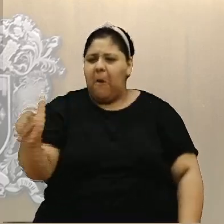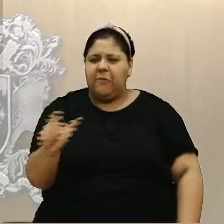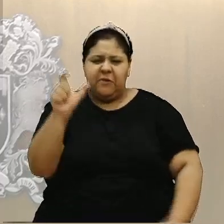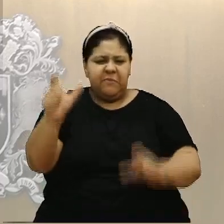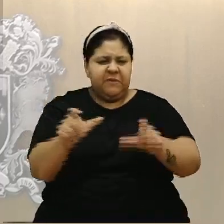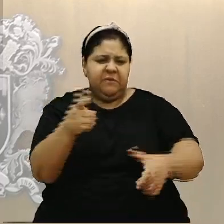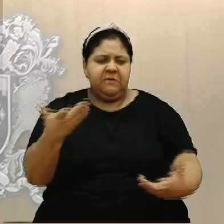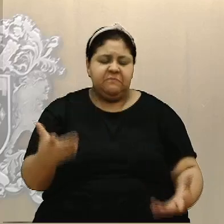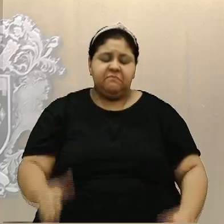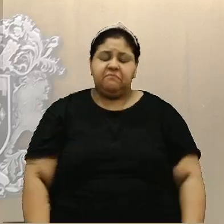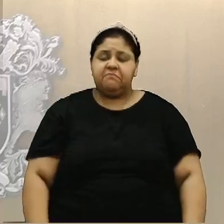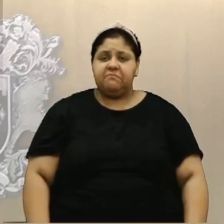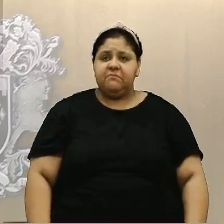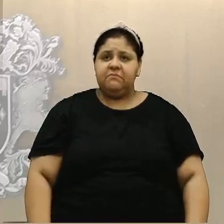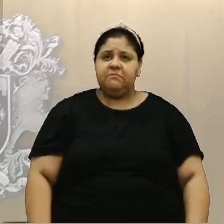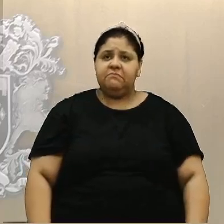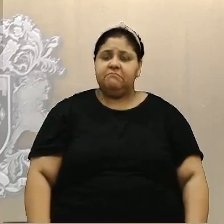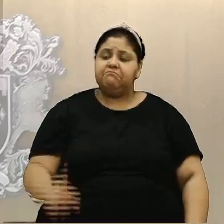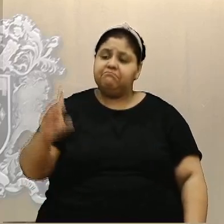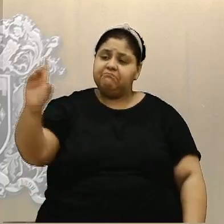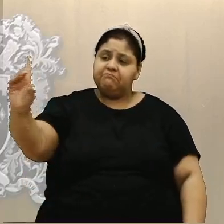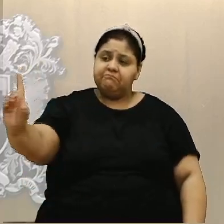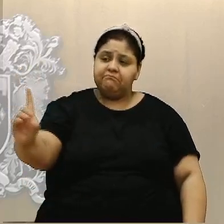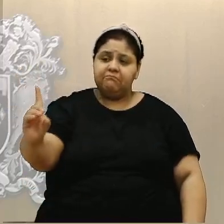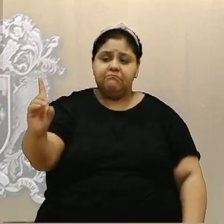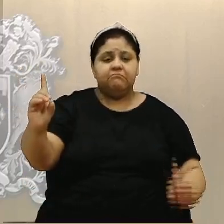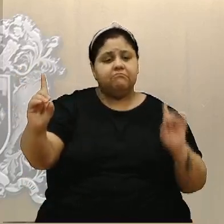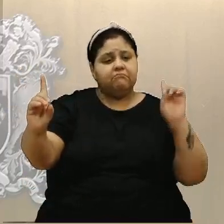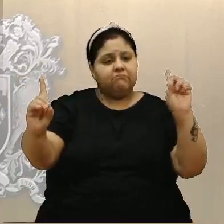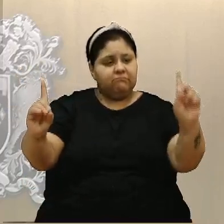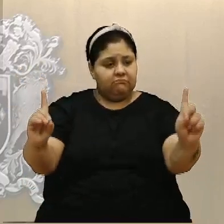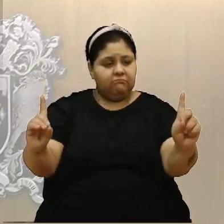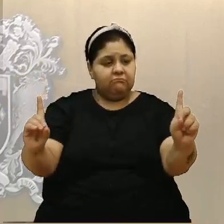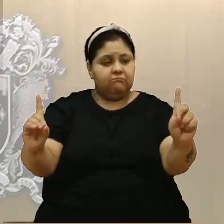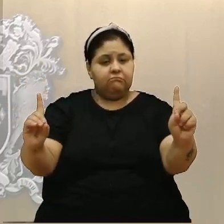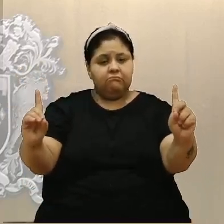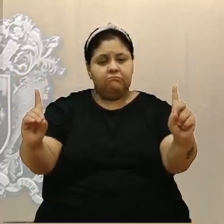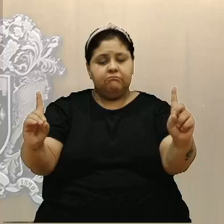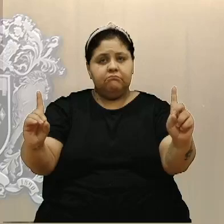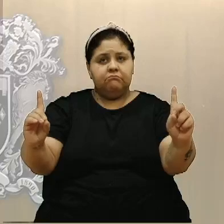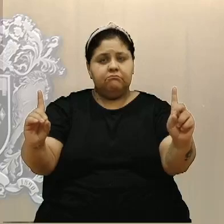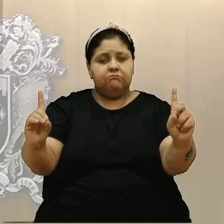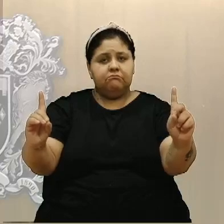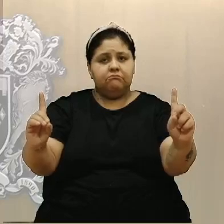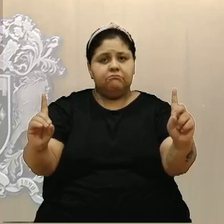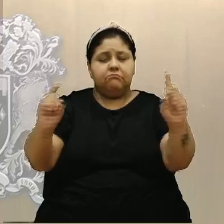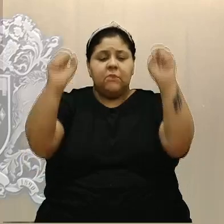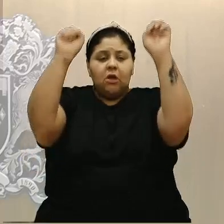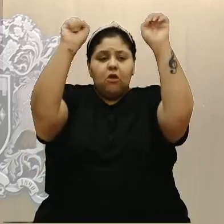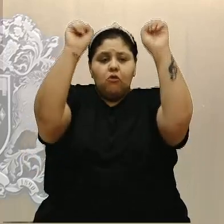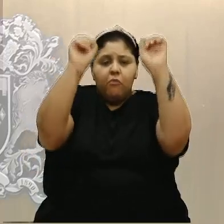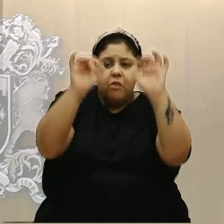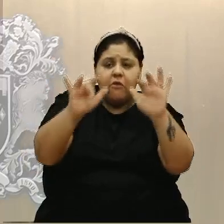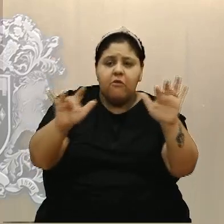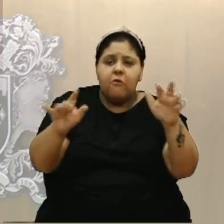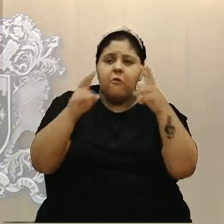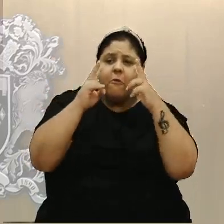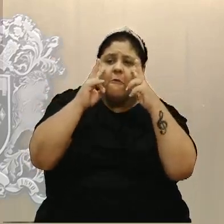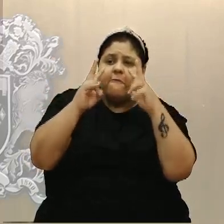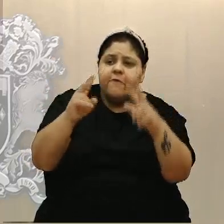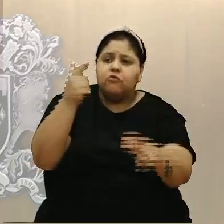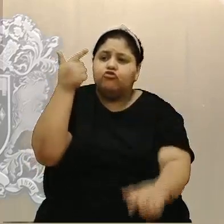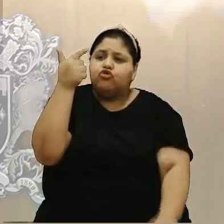vivera. E aquele peregrino, tal qual como um milagre, avistou o mesmo